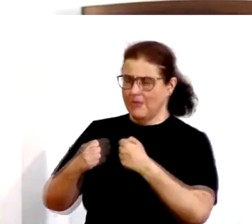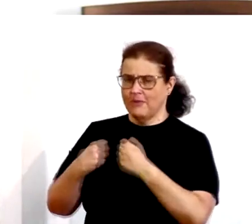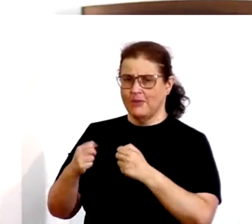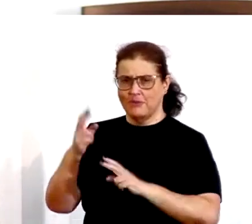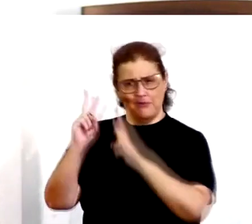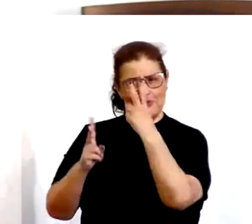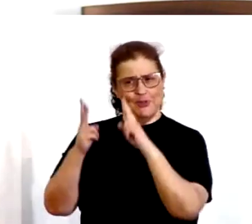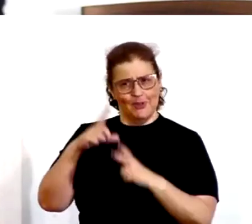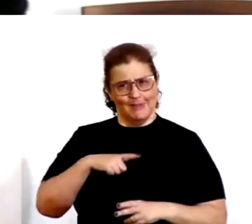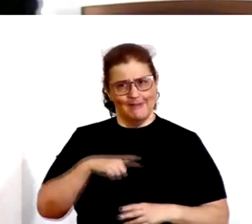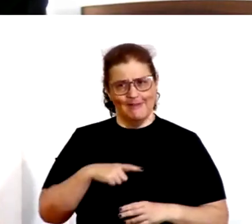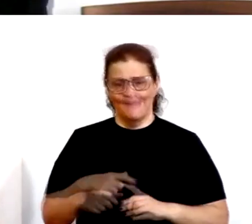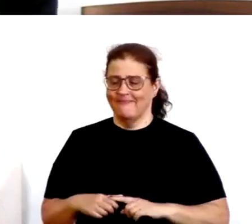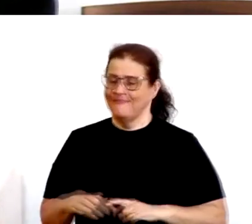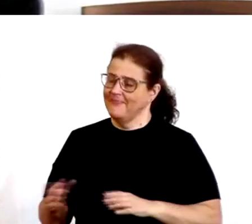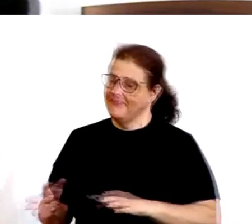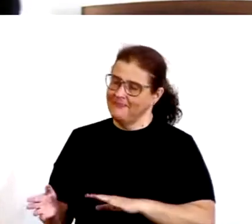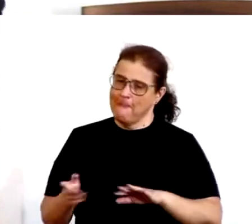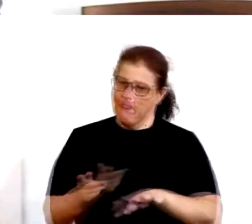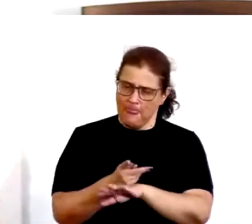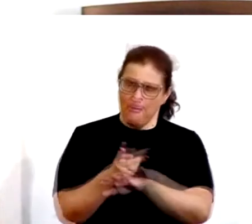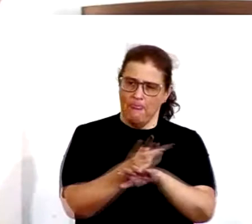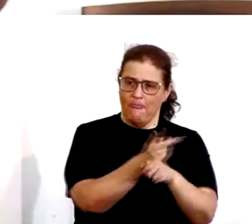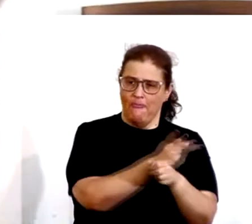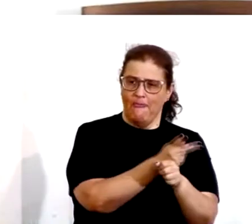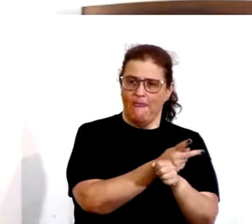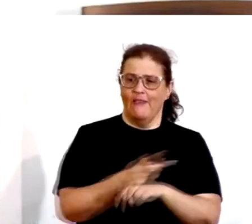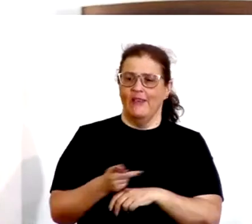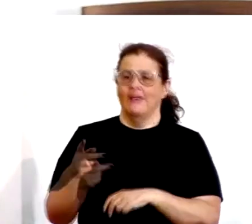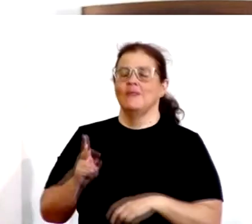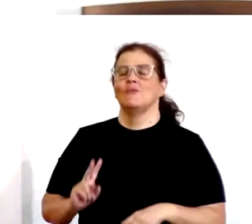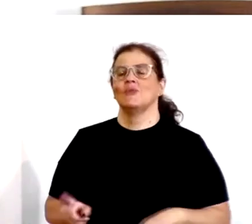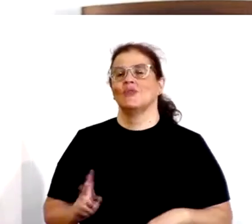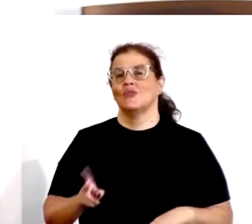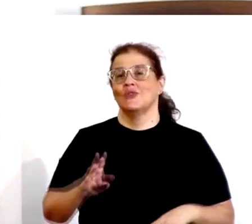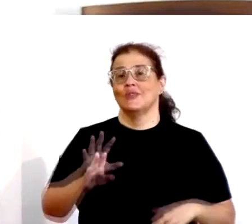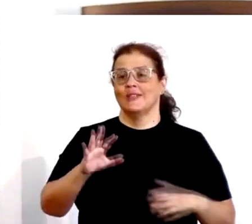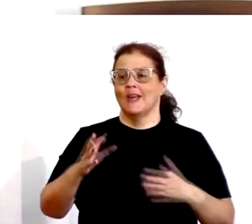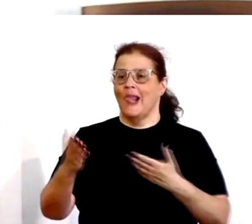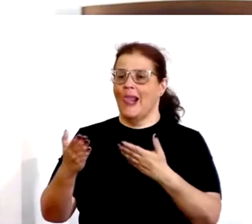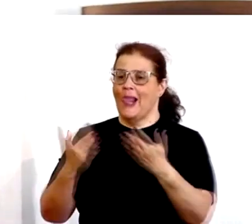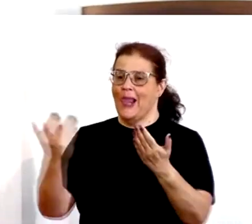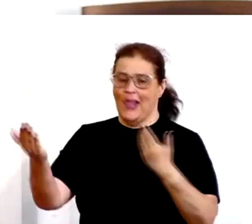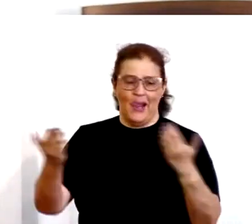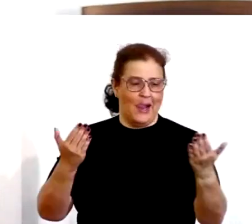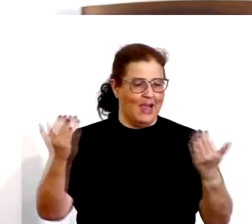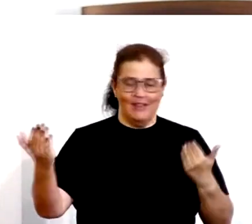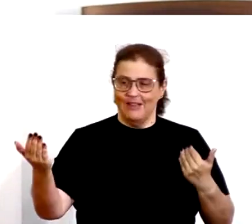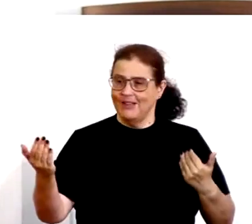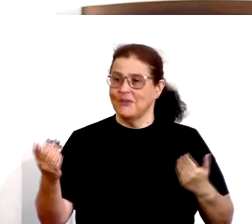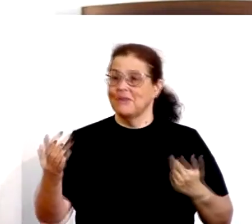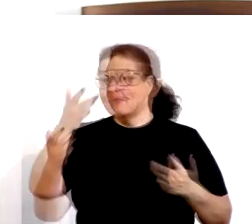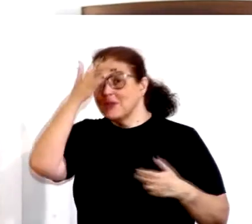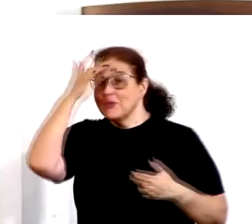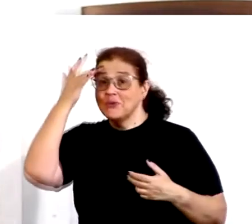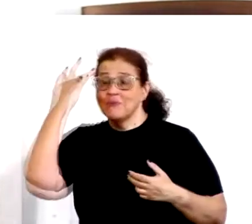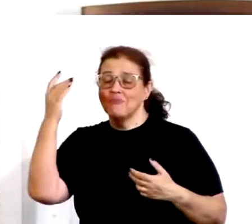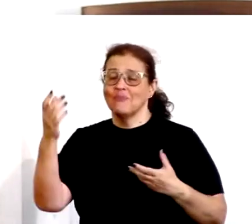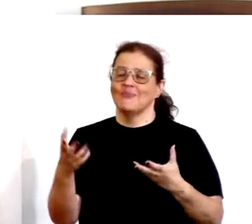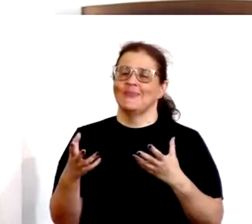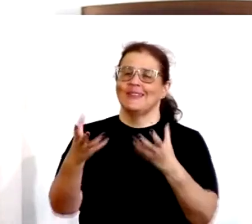sucesso. Você sempre busca seguidores para poder te direcionar quanto àquilo que você deseja para a sua